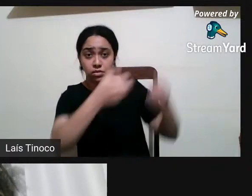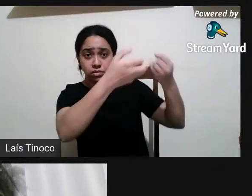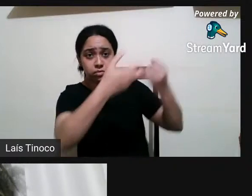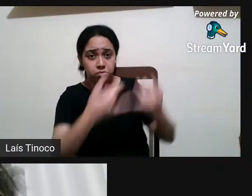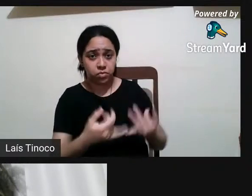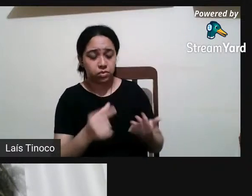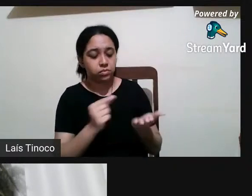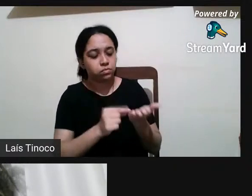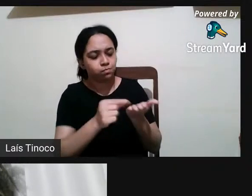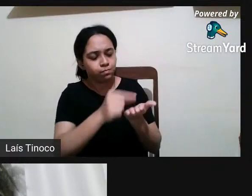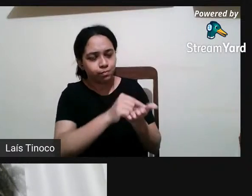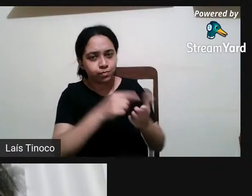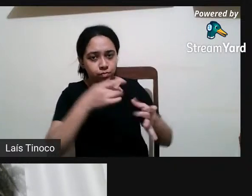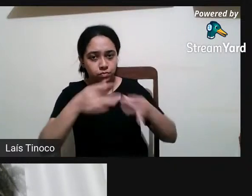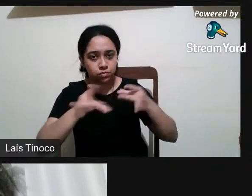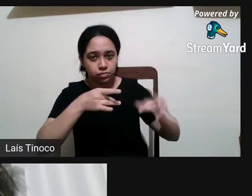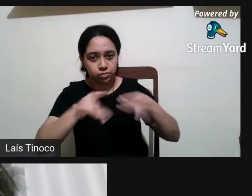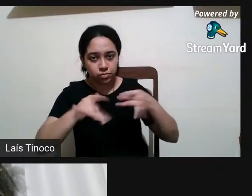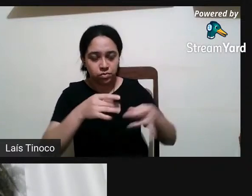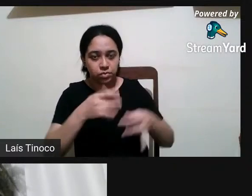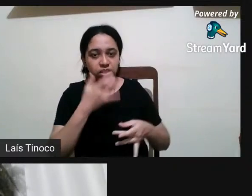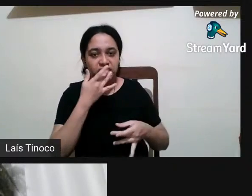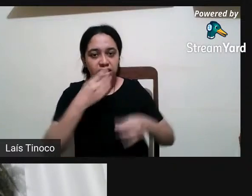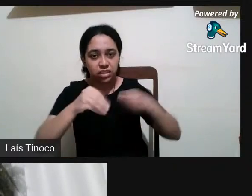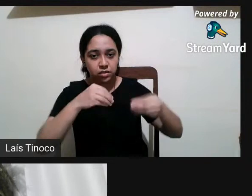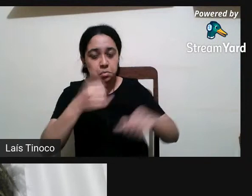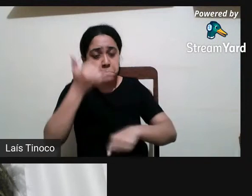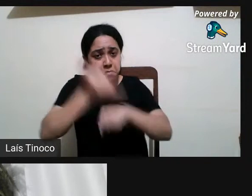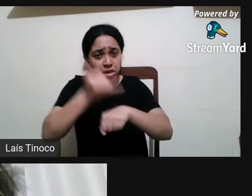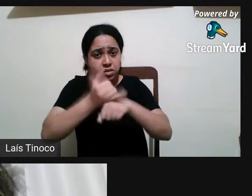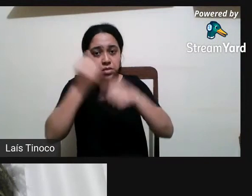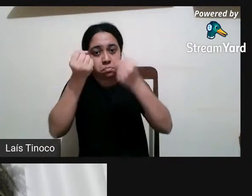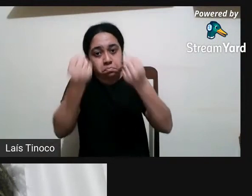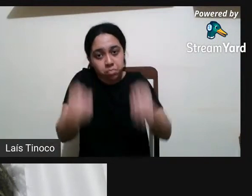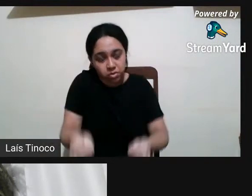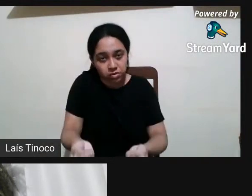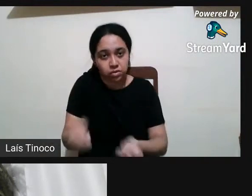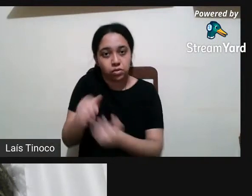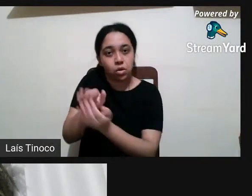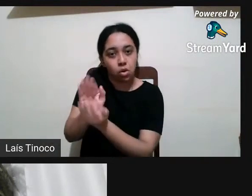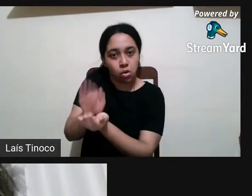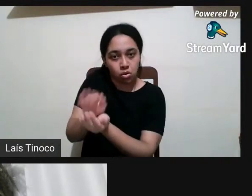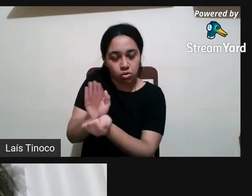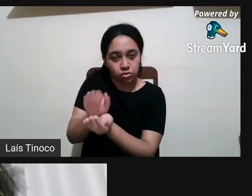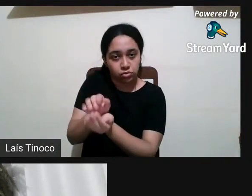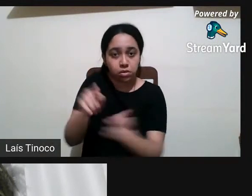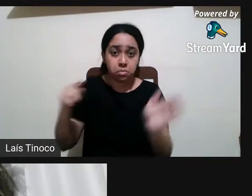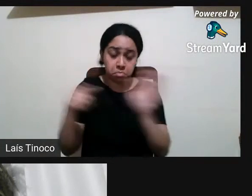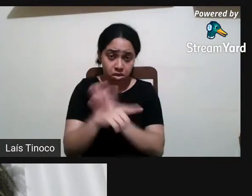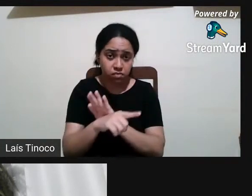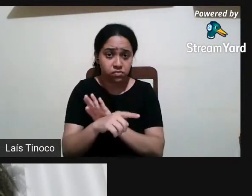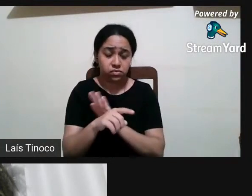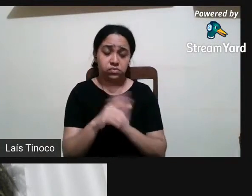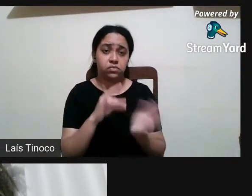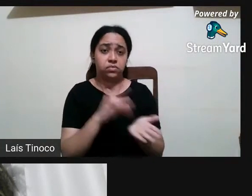processo de bioacumulação de metais pesados em ostras, né? É uma pergunta, na verdade. Sim. Pergunta também se